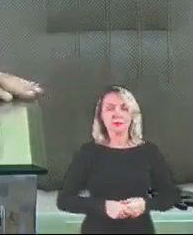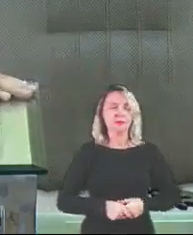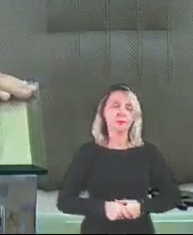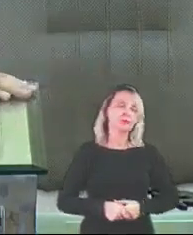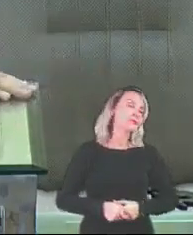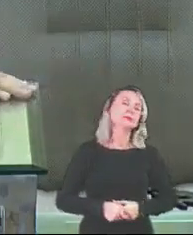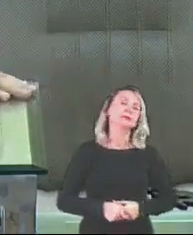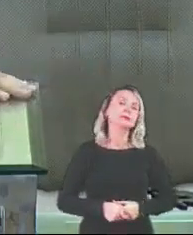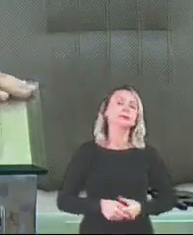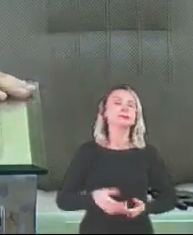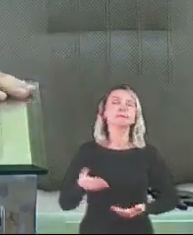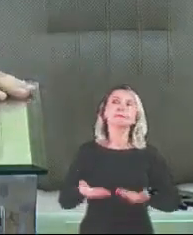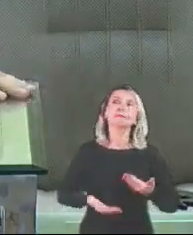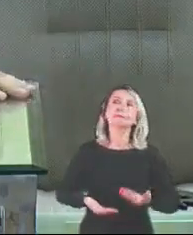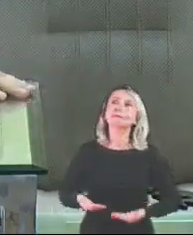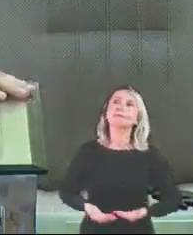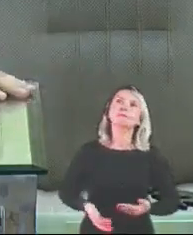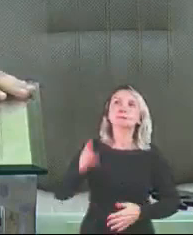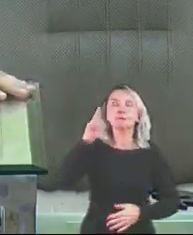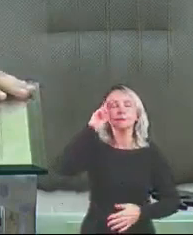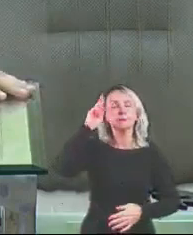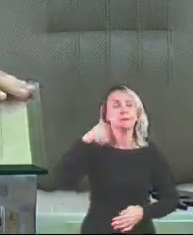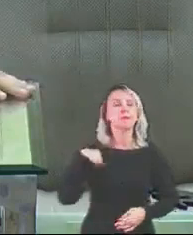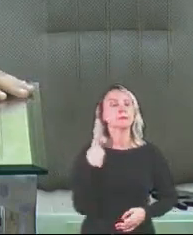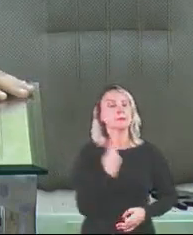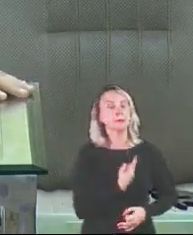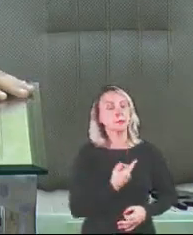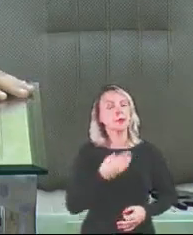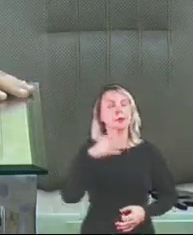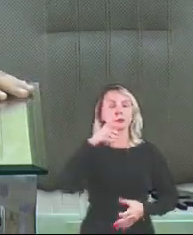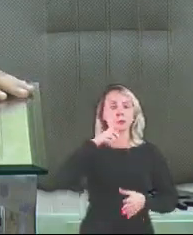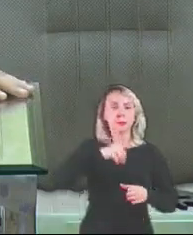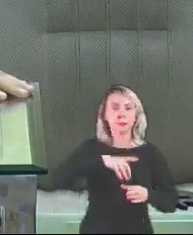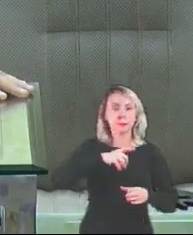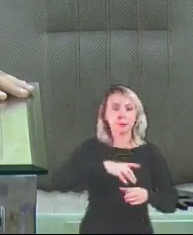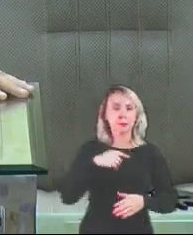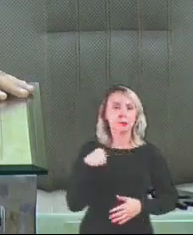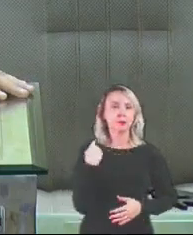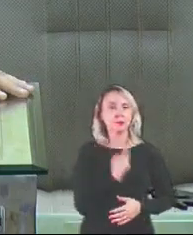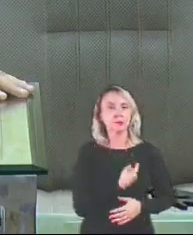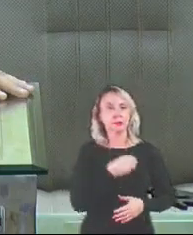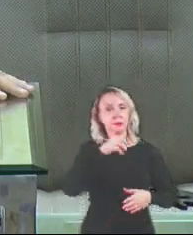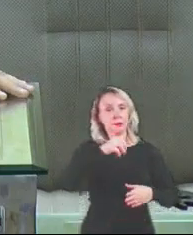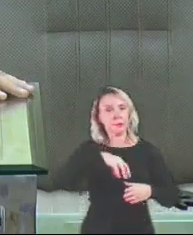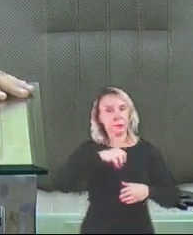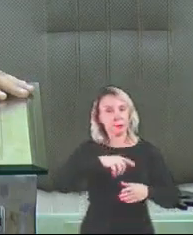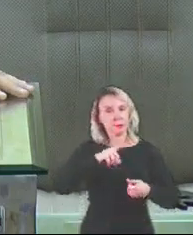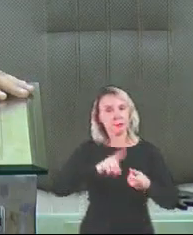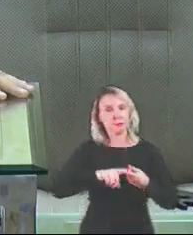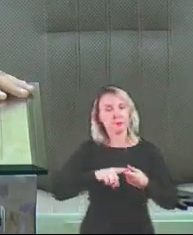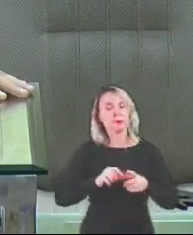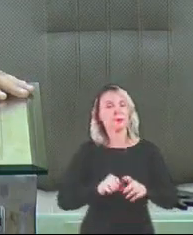Vamos servir ao Senhor com os nossos dízimos e as nossas ofertas.